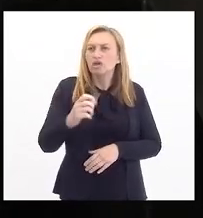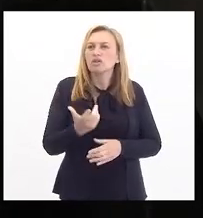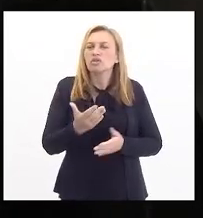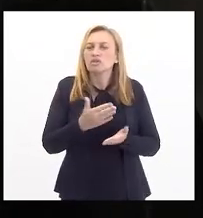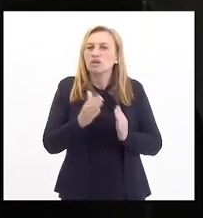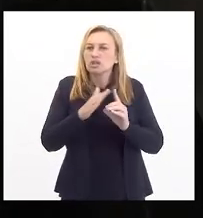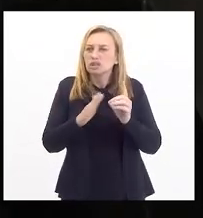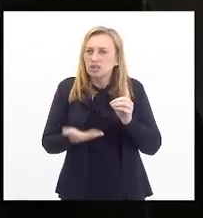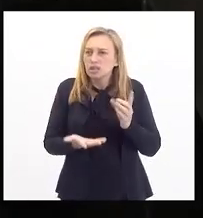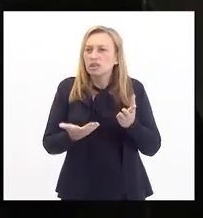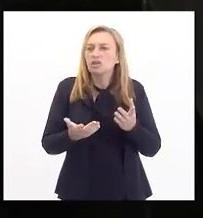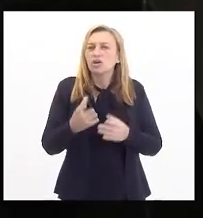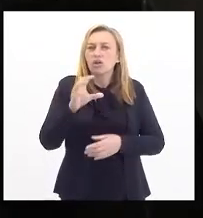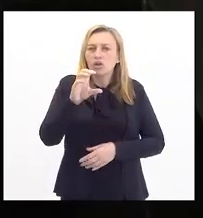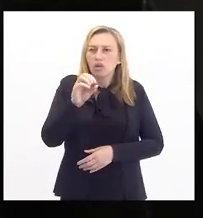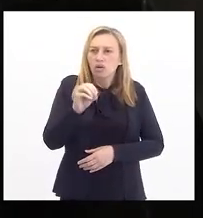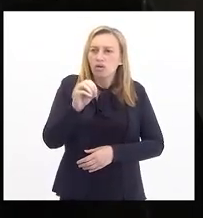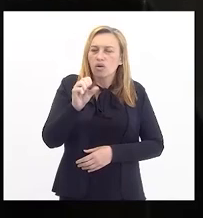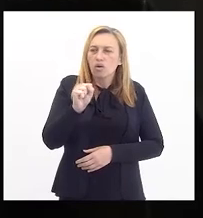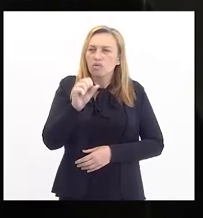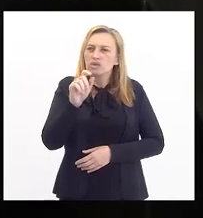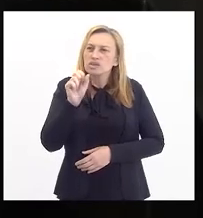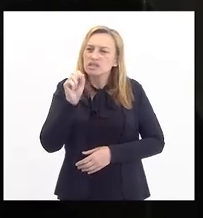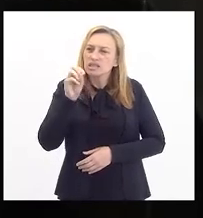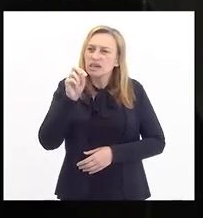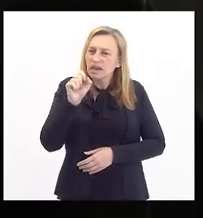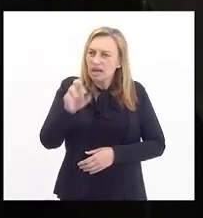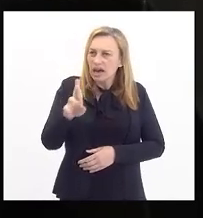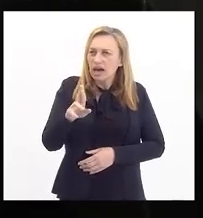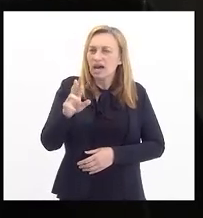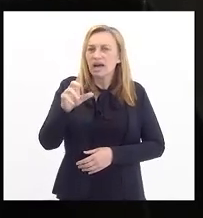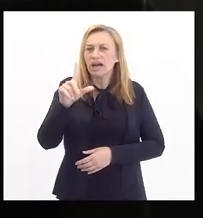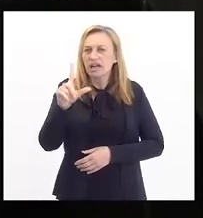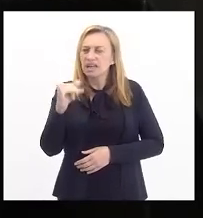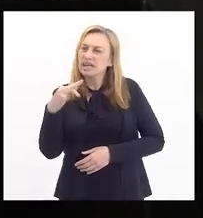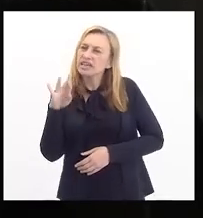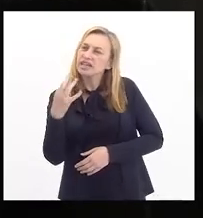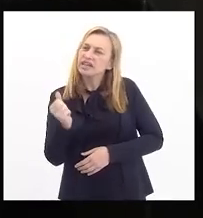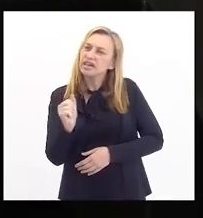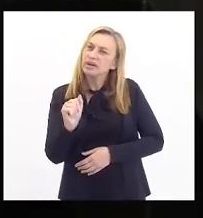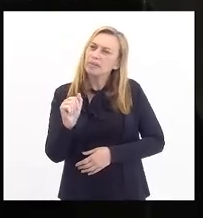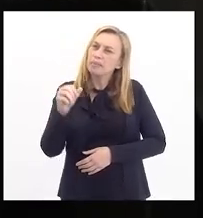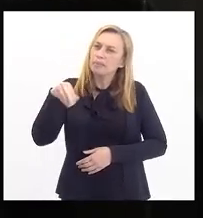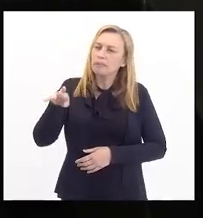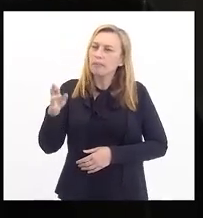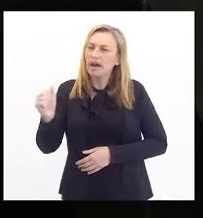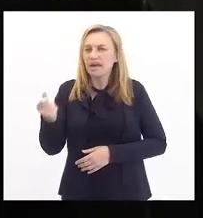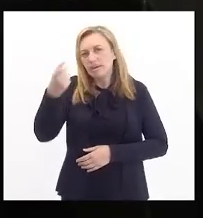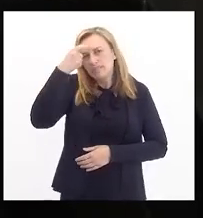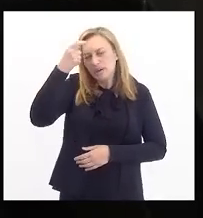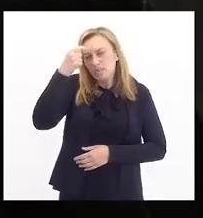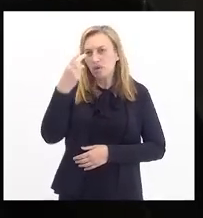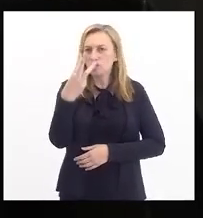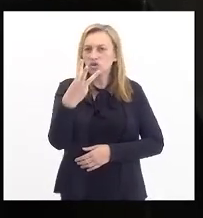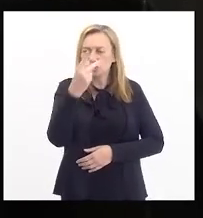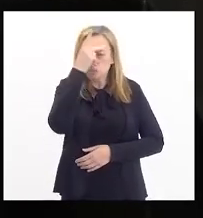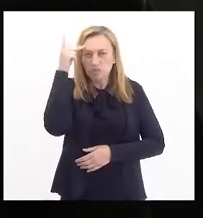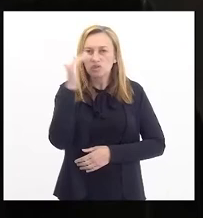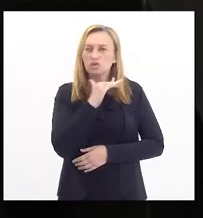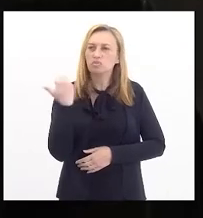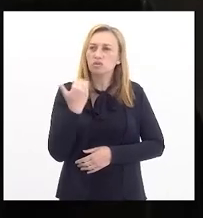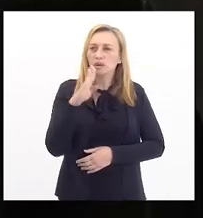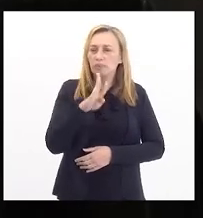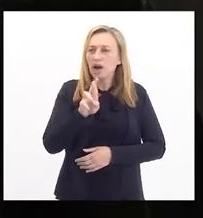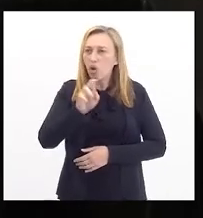de autoria de Oscar Niemeyer, está lá até hoje, na Praça Juarez Antunes, um monumento em memória aos três operários, ao